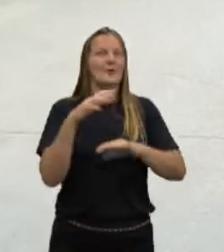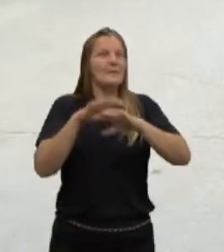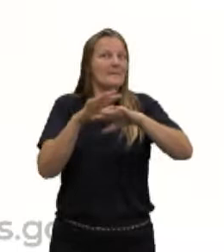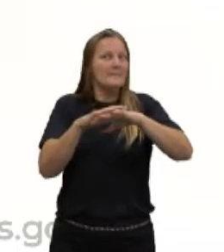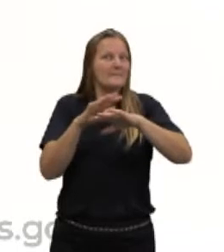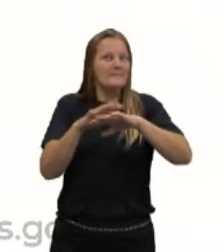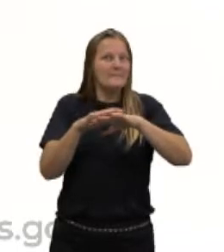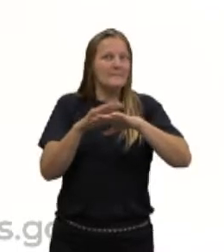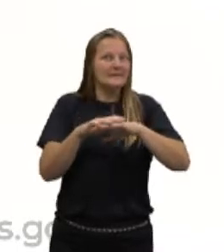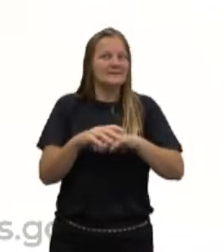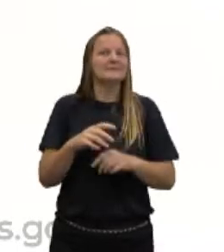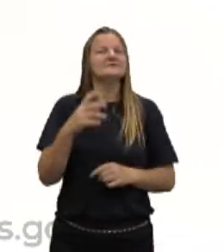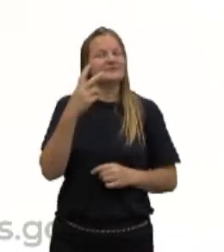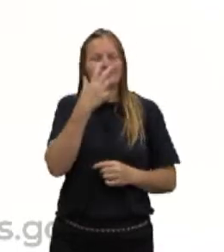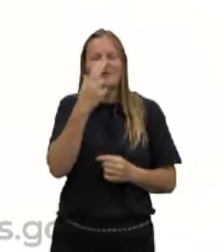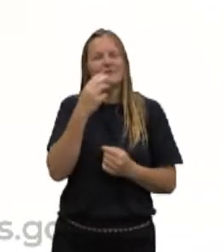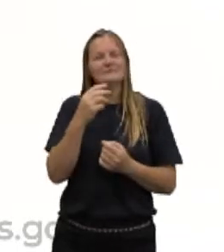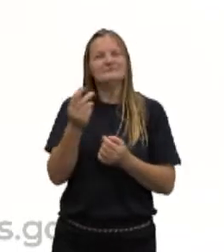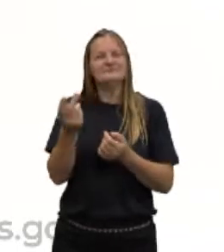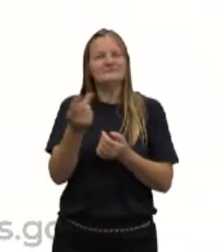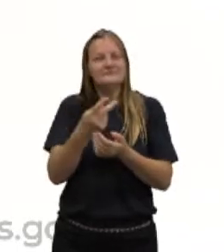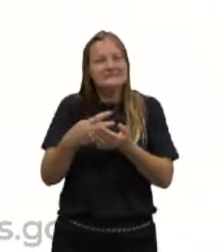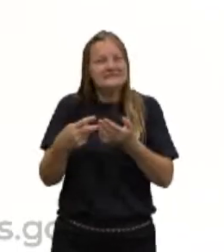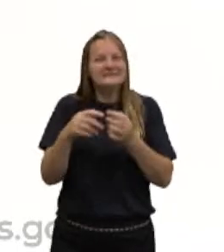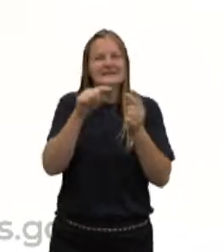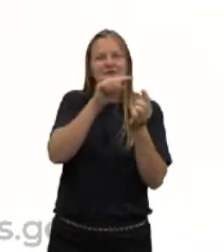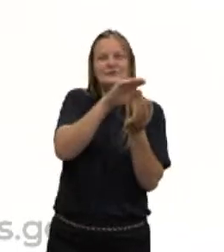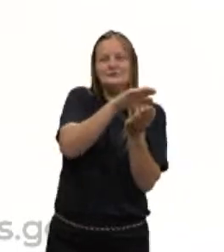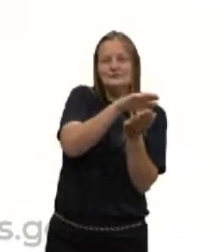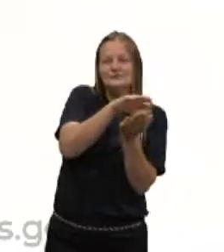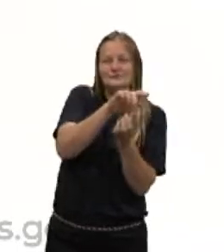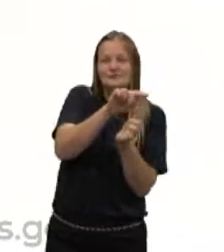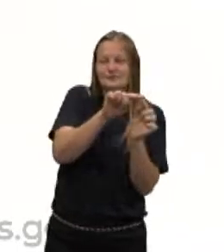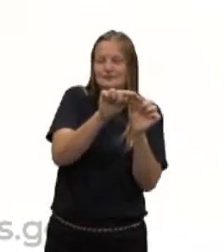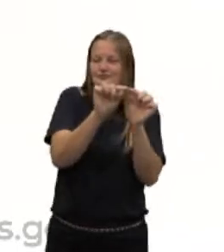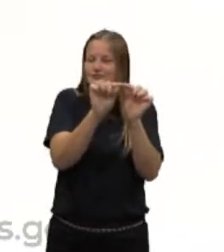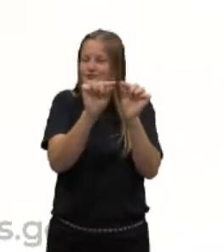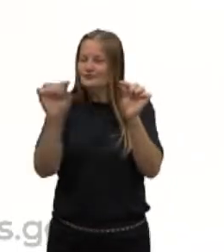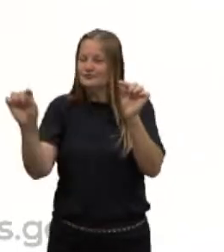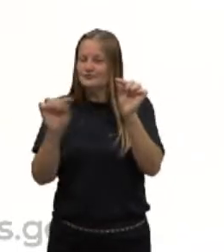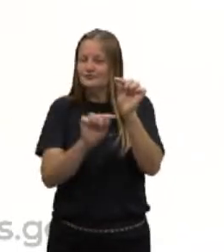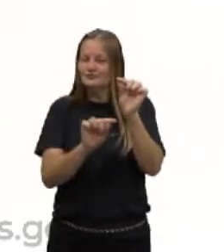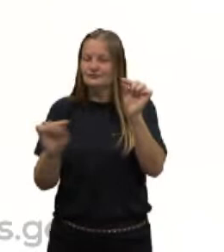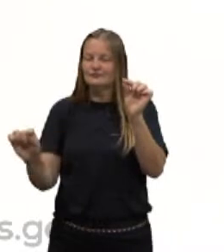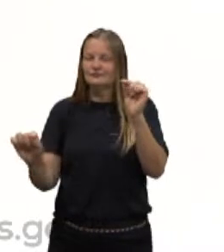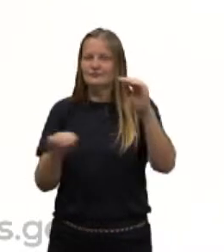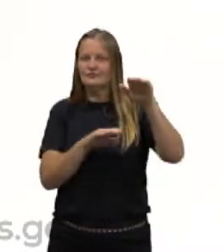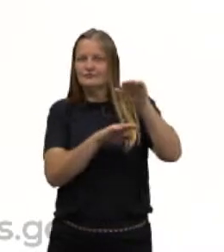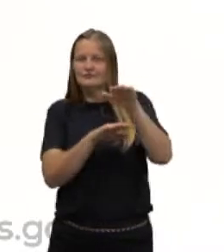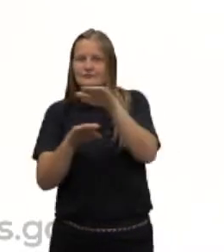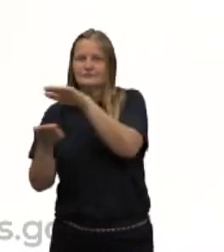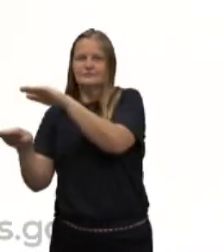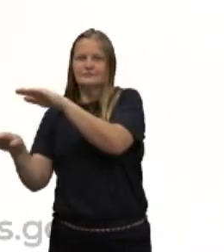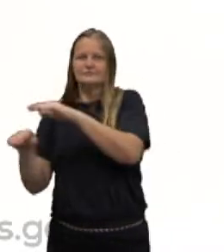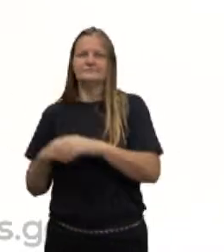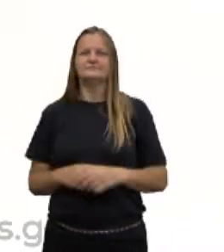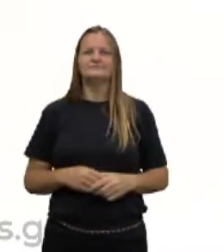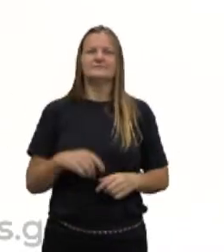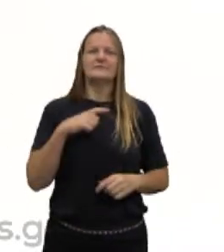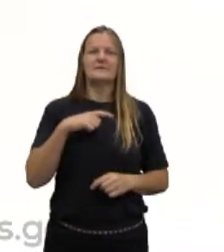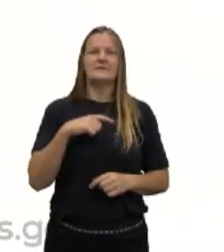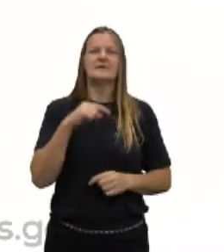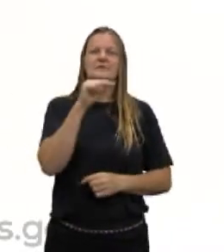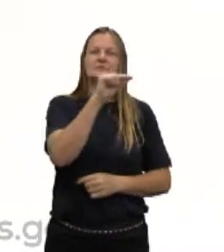matemática, seria essas retas paralelas. E aí também não é questão de paralelismo, né? É uma questão de que tu tem